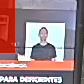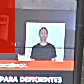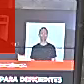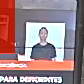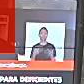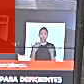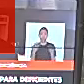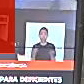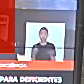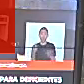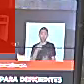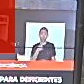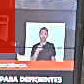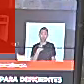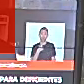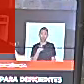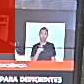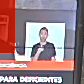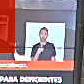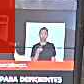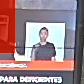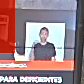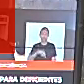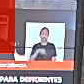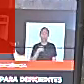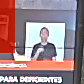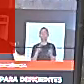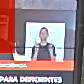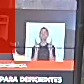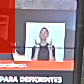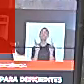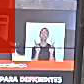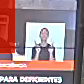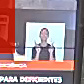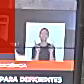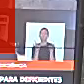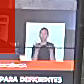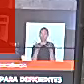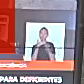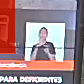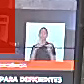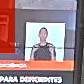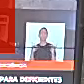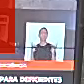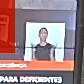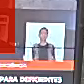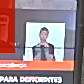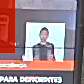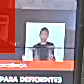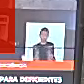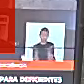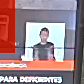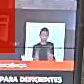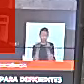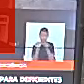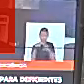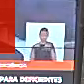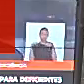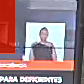tenho uma esperança de que todos sairemos dessa audiência